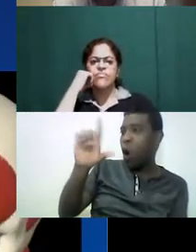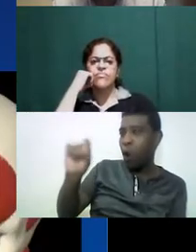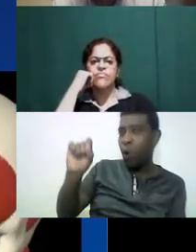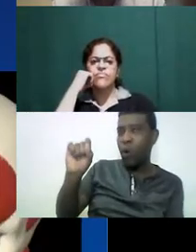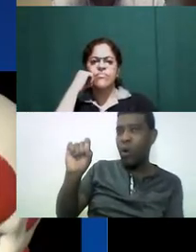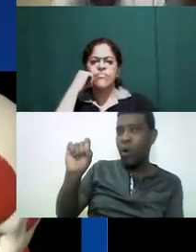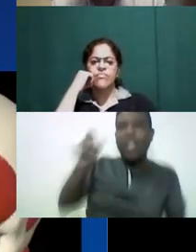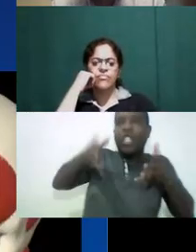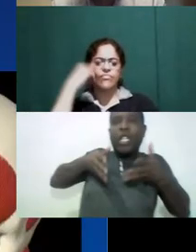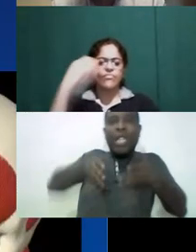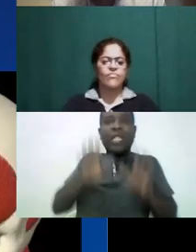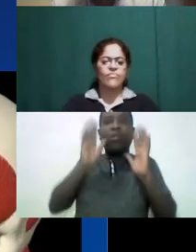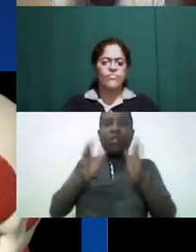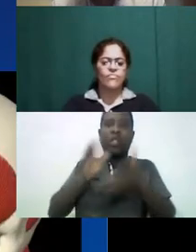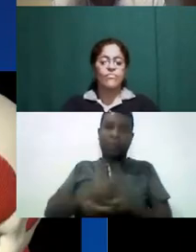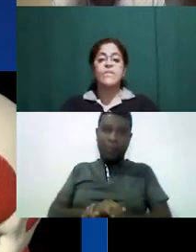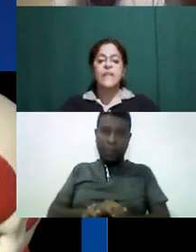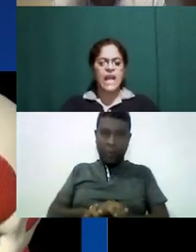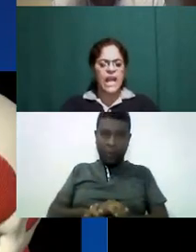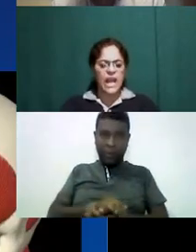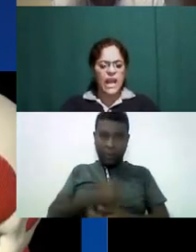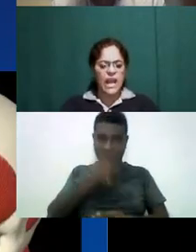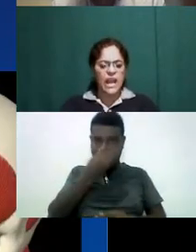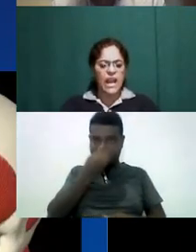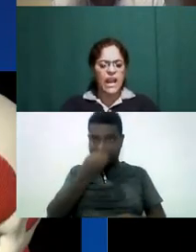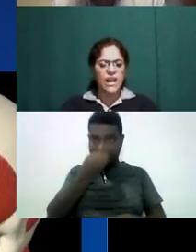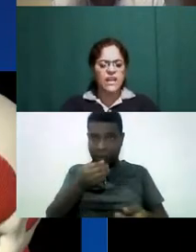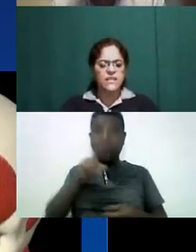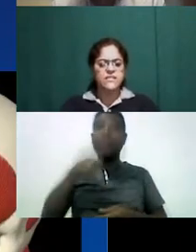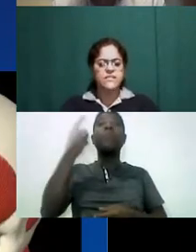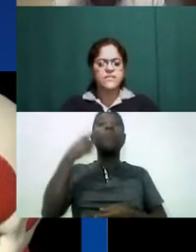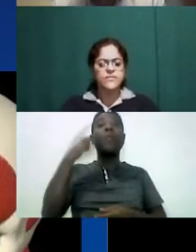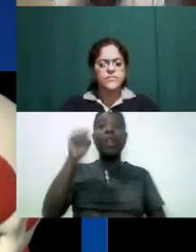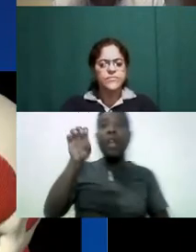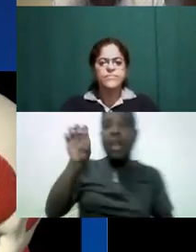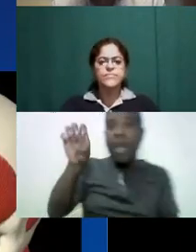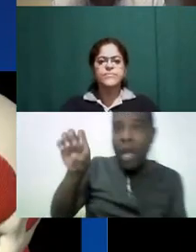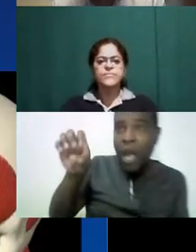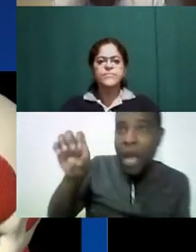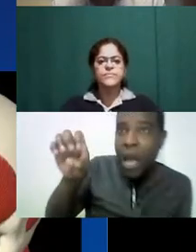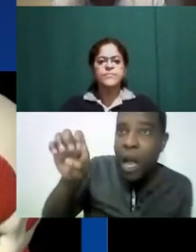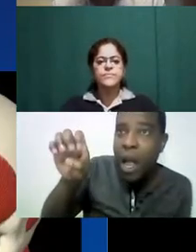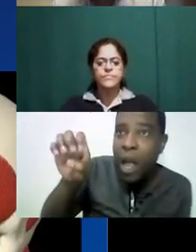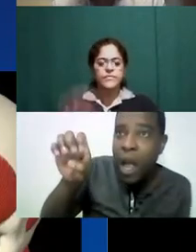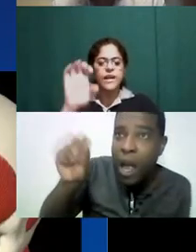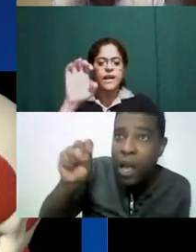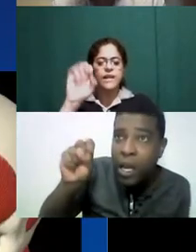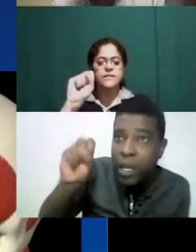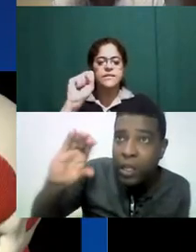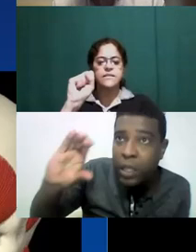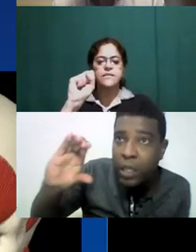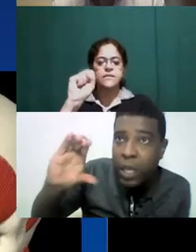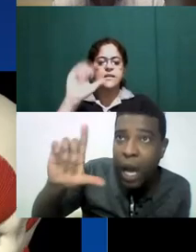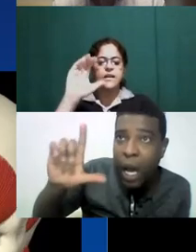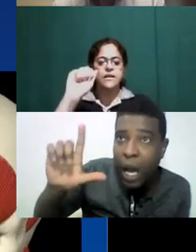Aqui a gente vê os escalenos. Os escalenos são músculos também flexores, estão aqui na frente. Escaleno anterior, médio